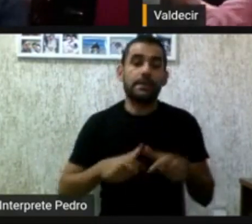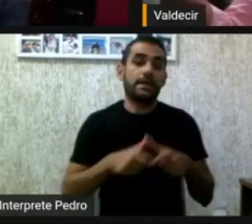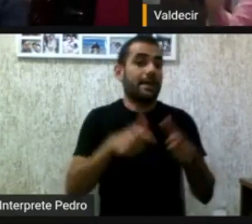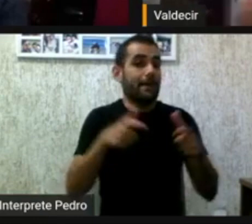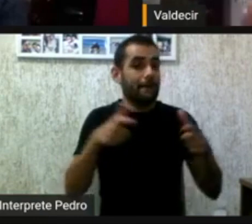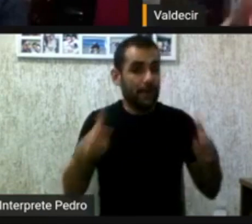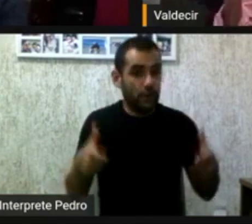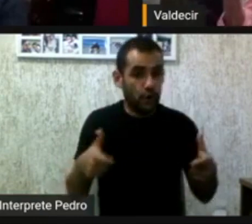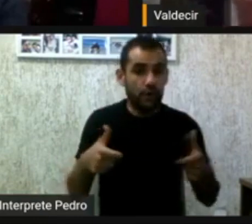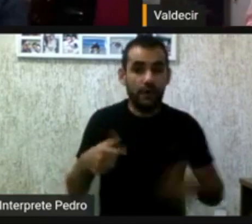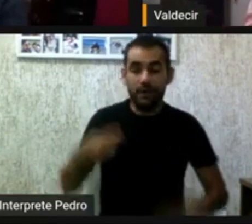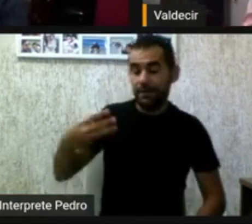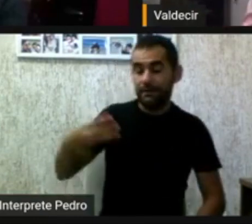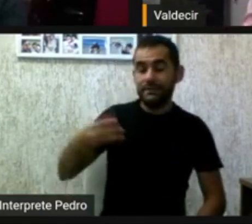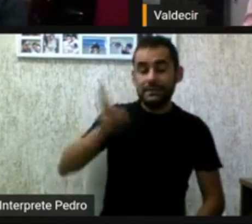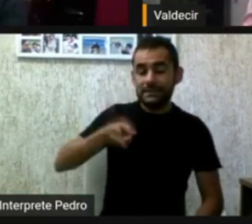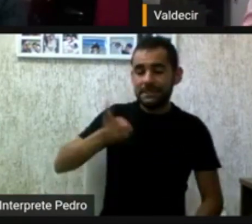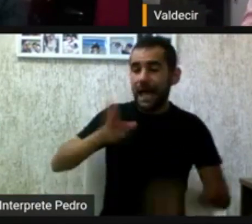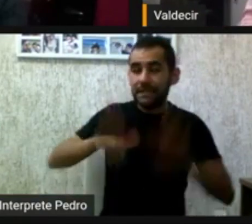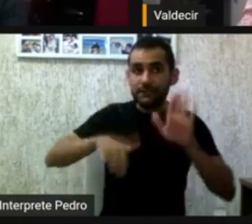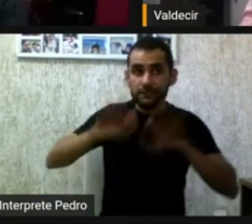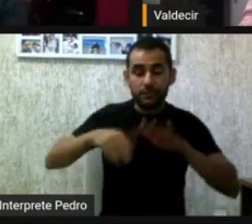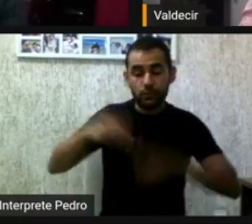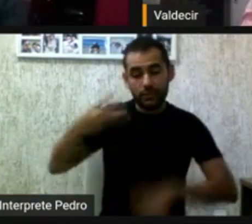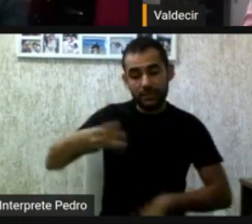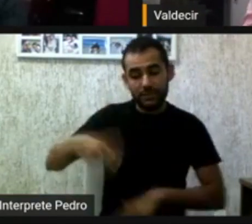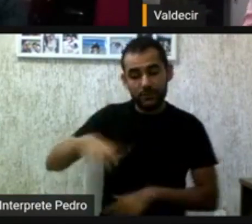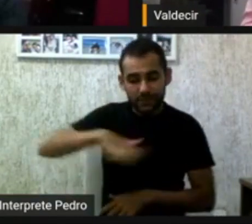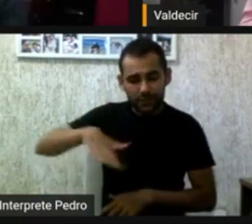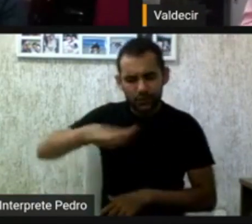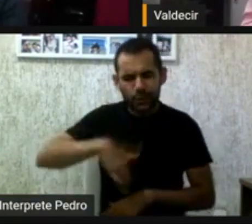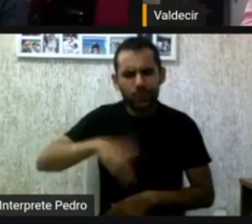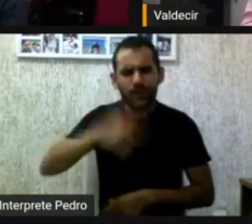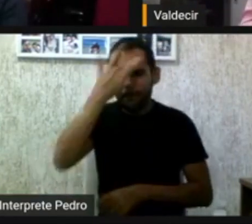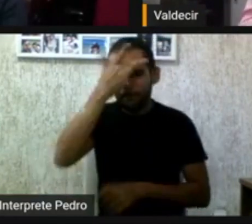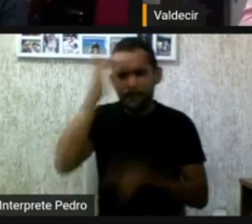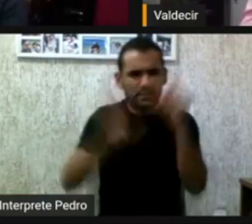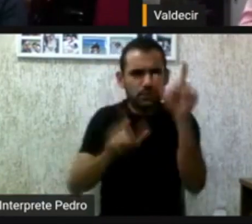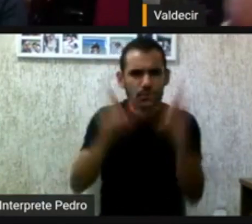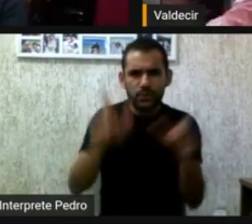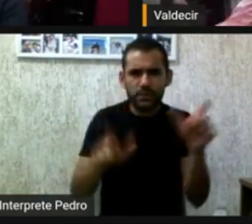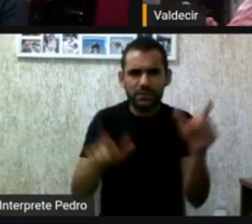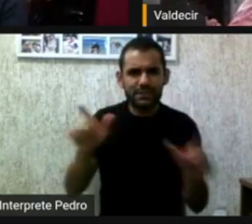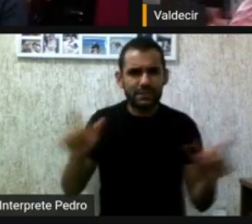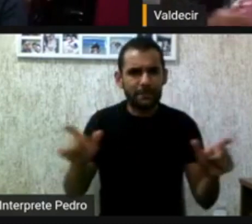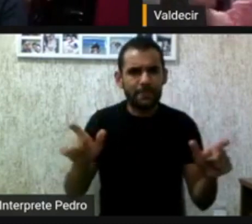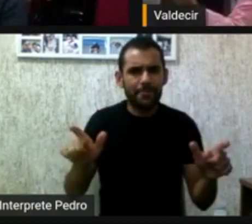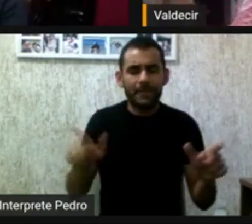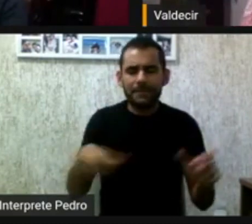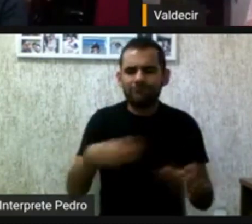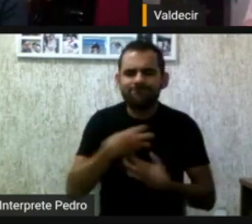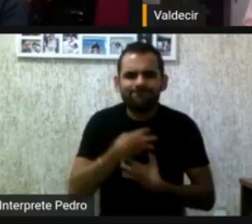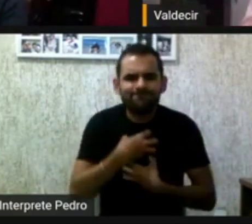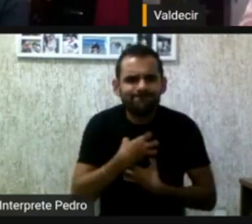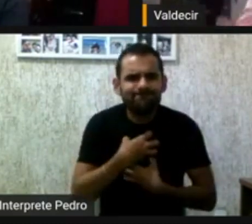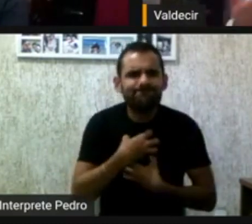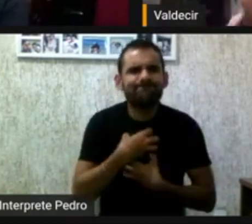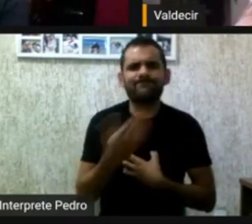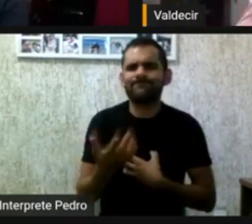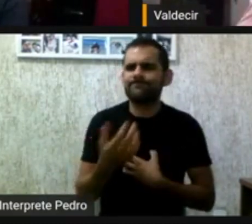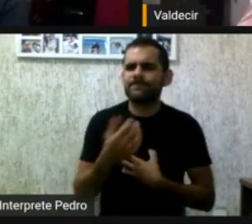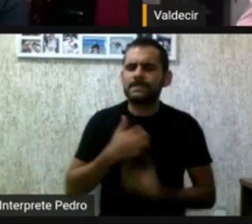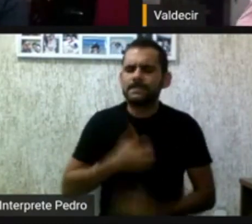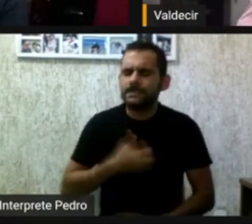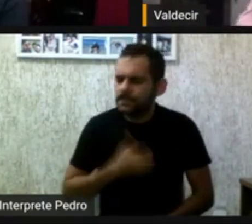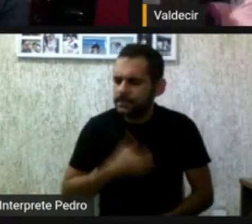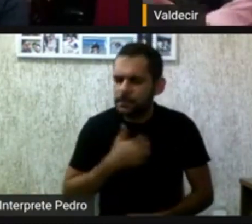terceiro setor, as instituições que existem, são pessoas que elas estão indignadas, estavam inconformadas